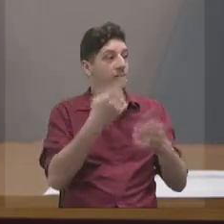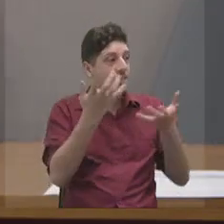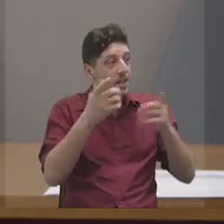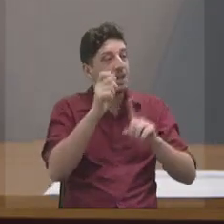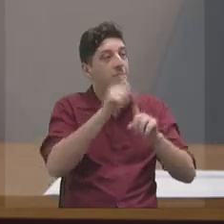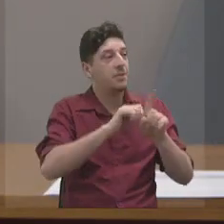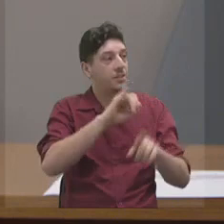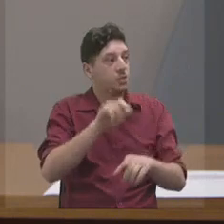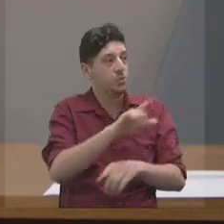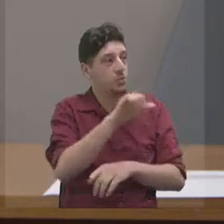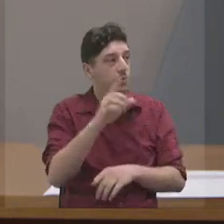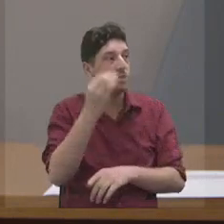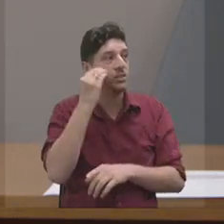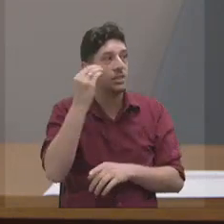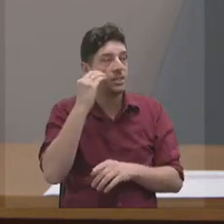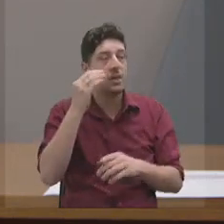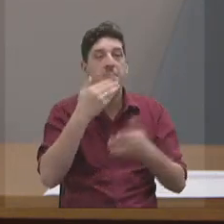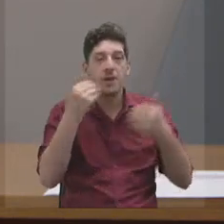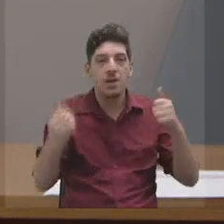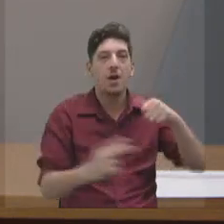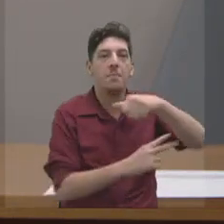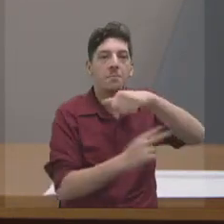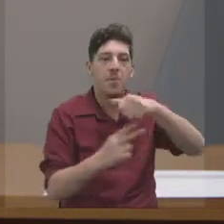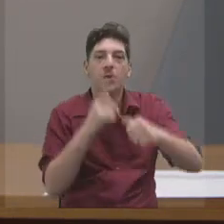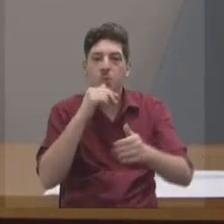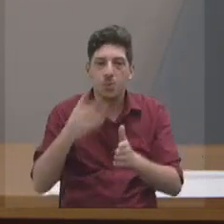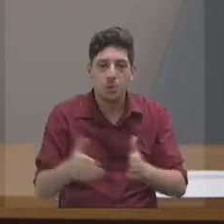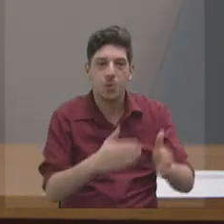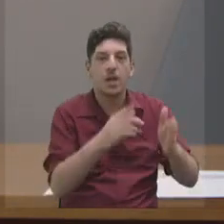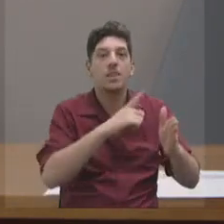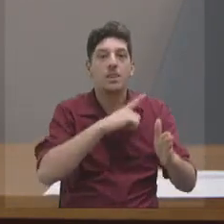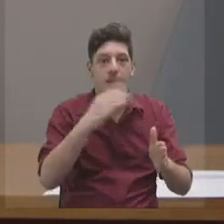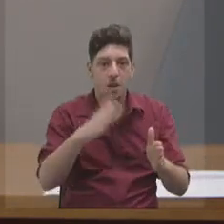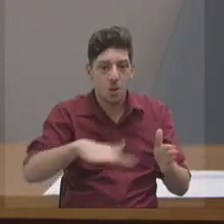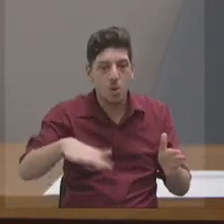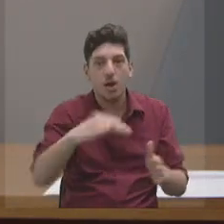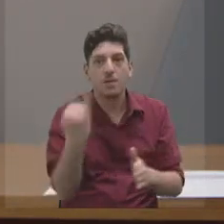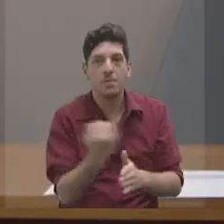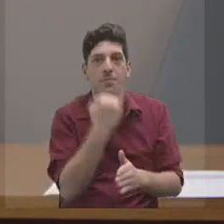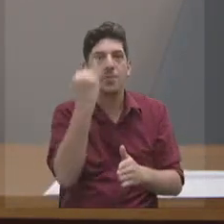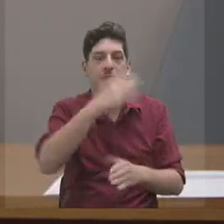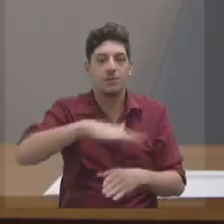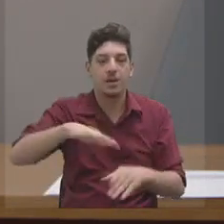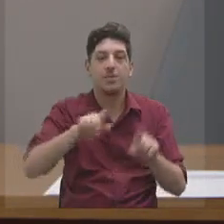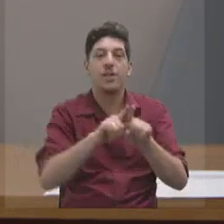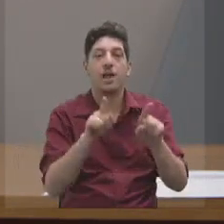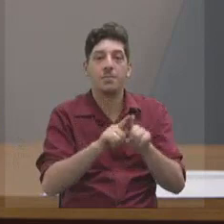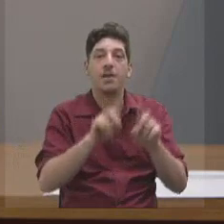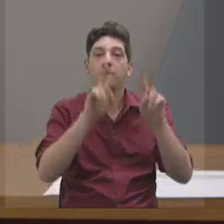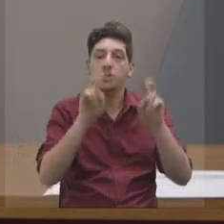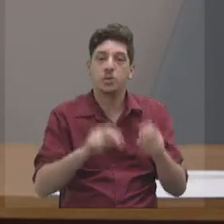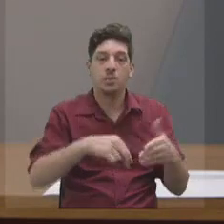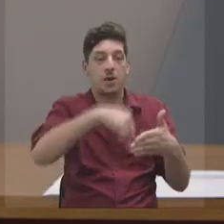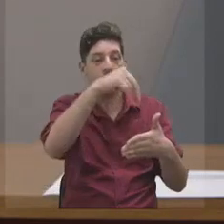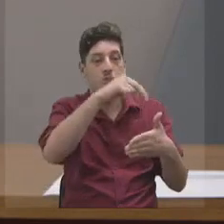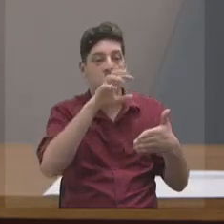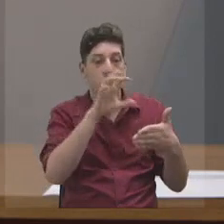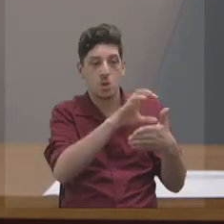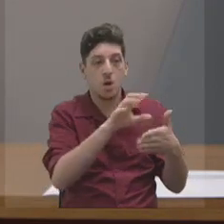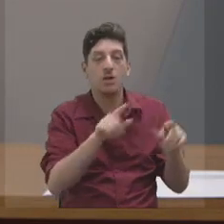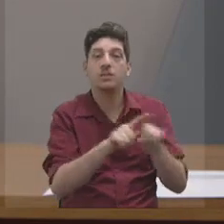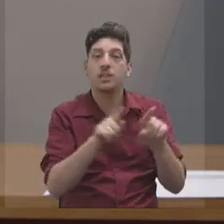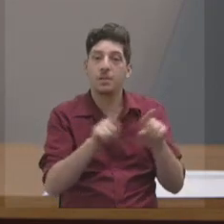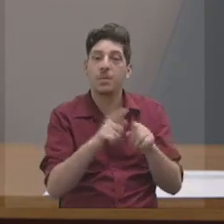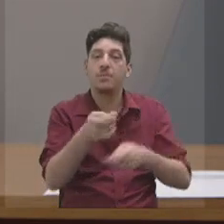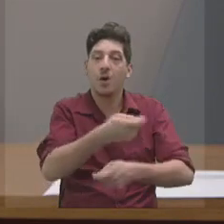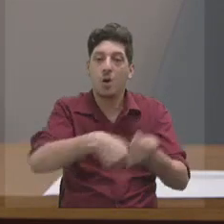da obra da ponte do rio Uberaba e a gente sabe também com relevante é pra região né em relação ao Contorno Norte estão até como decorrência da conversa nossa